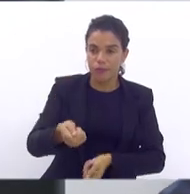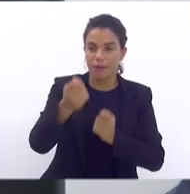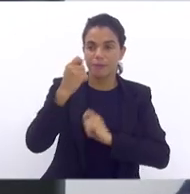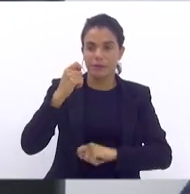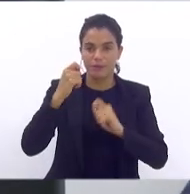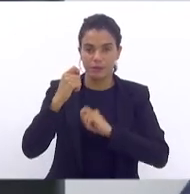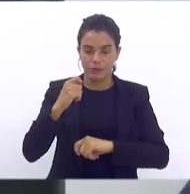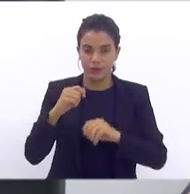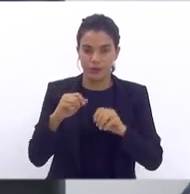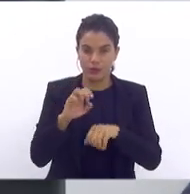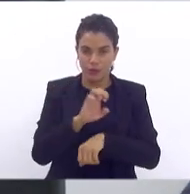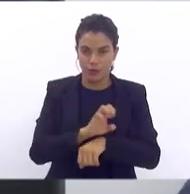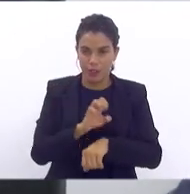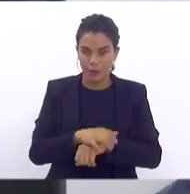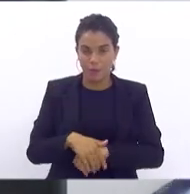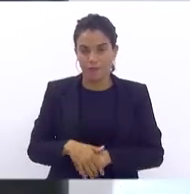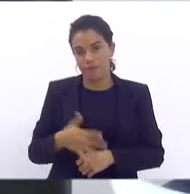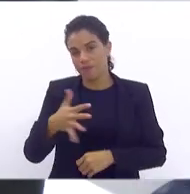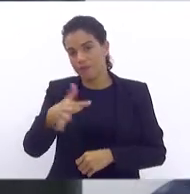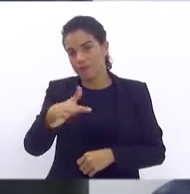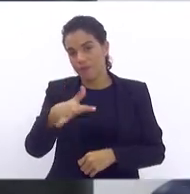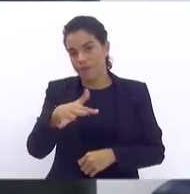estado. Pelo menos